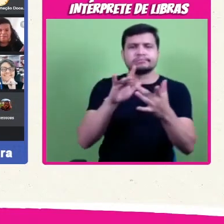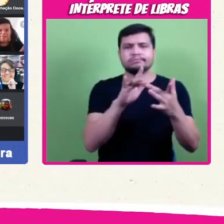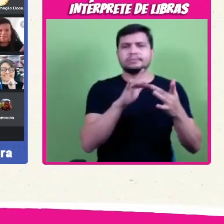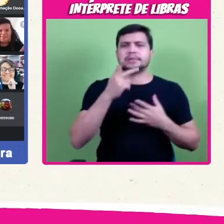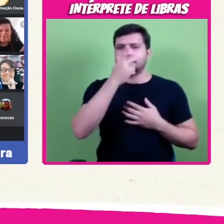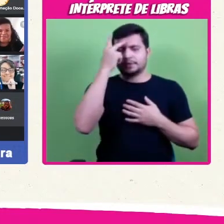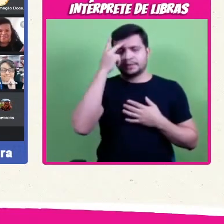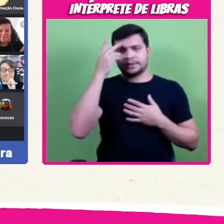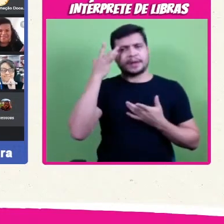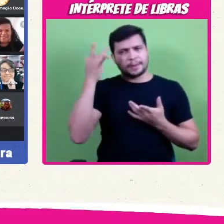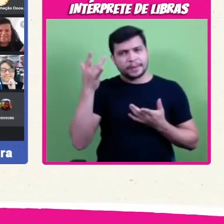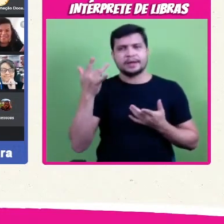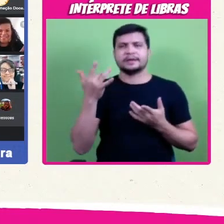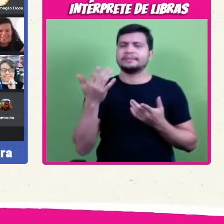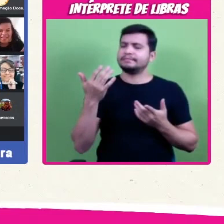mais e já estou ansiosa.